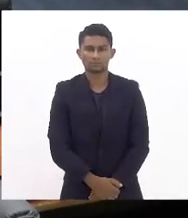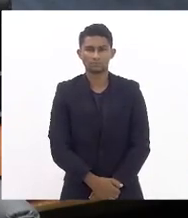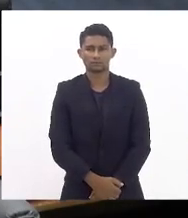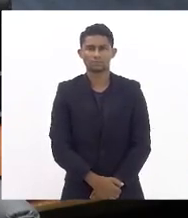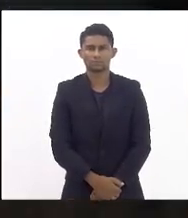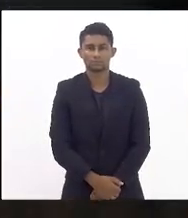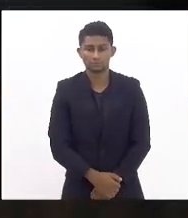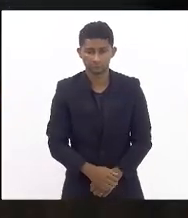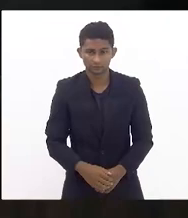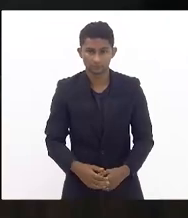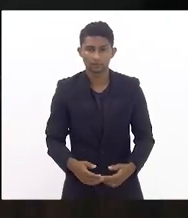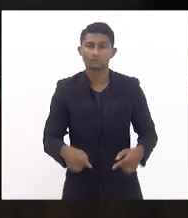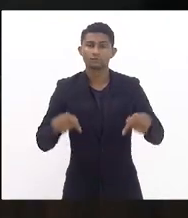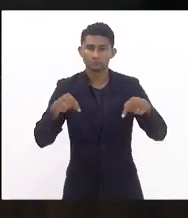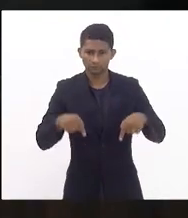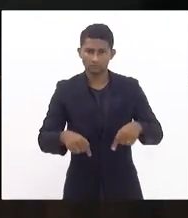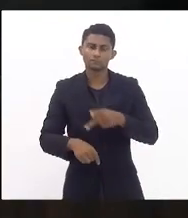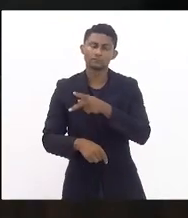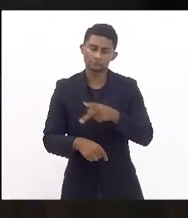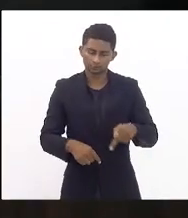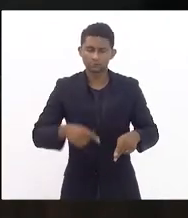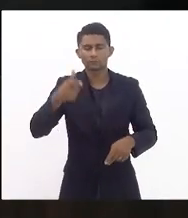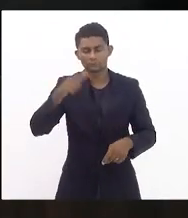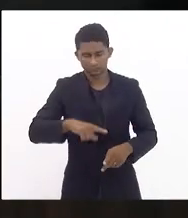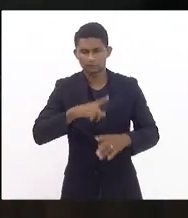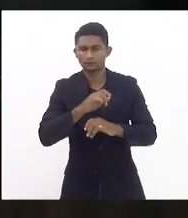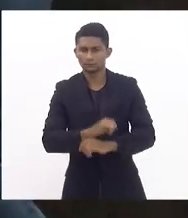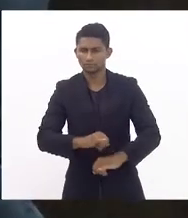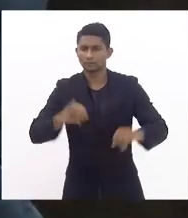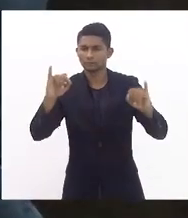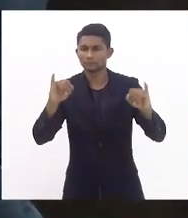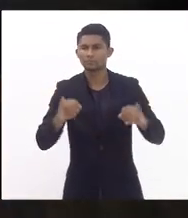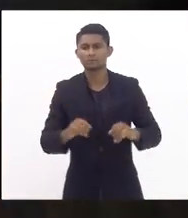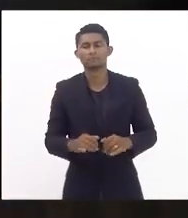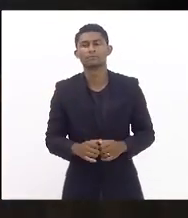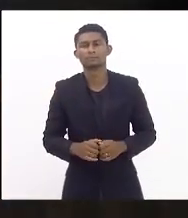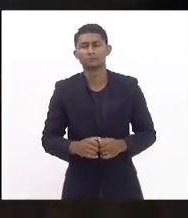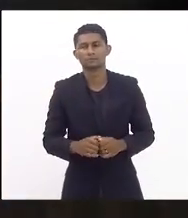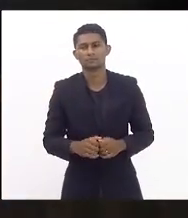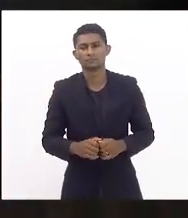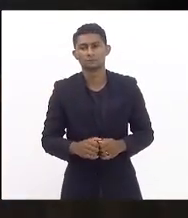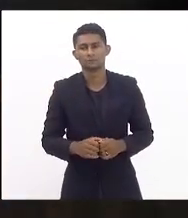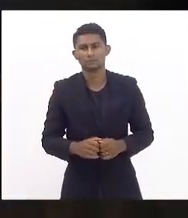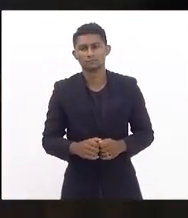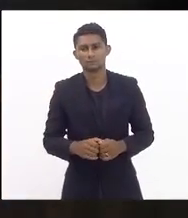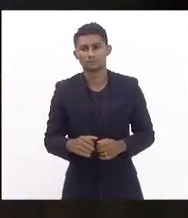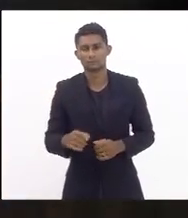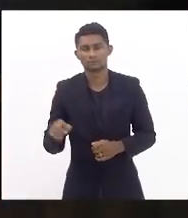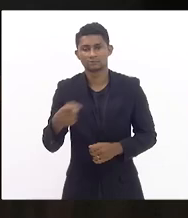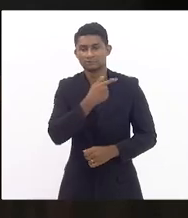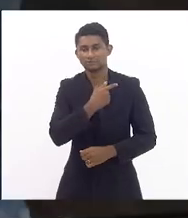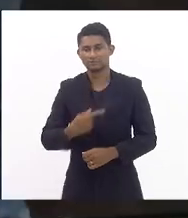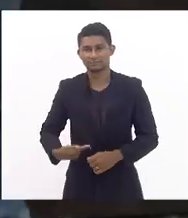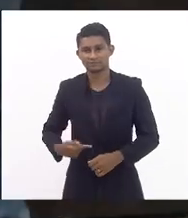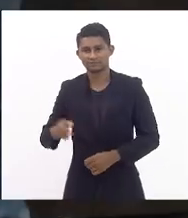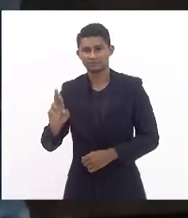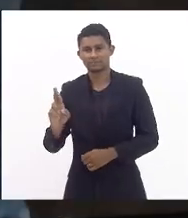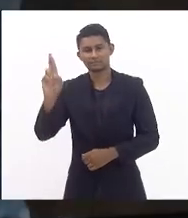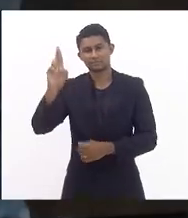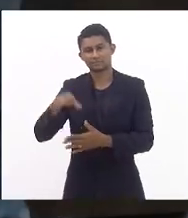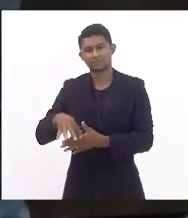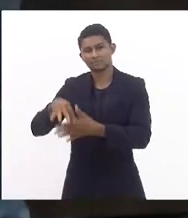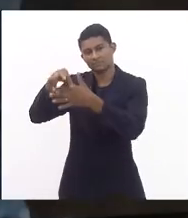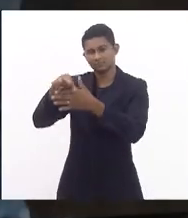A presidência chama mais uma vez os trabalhos à ordem. É, melhor. Por determinação do líder do governo.